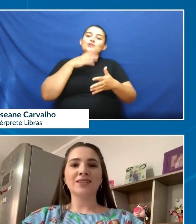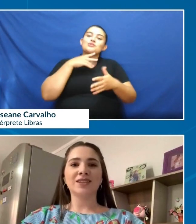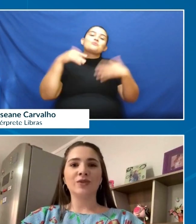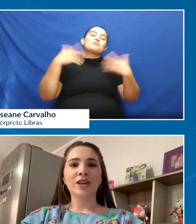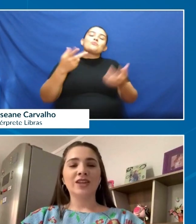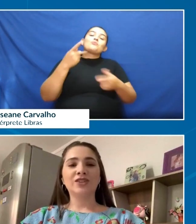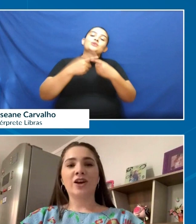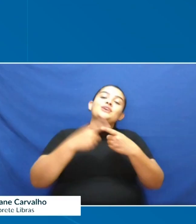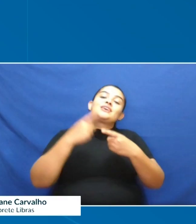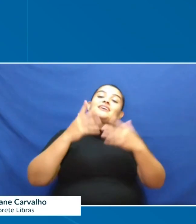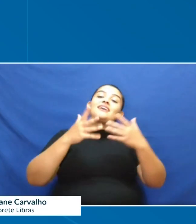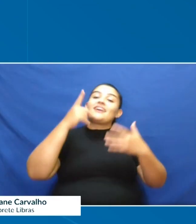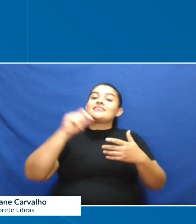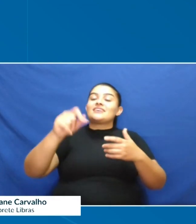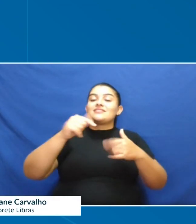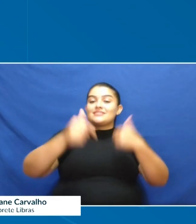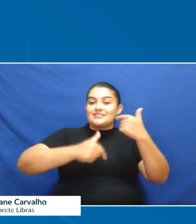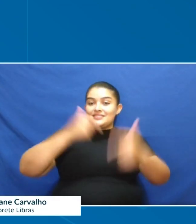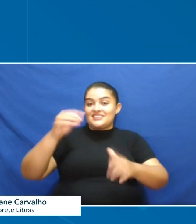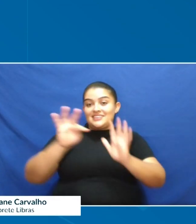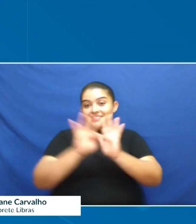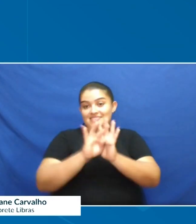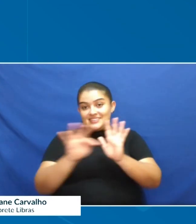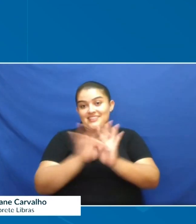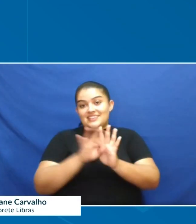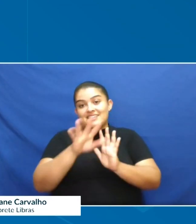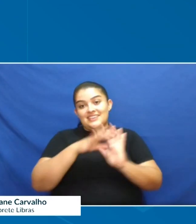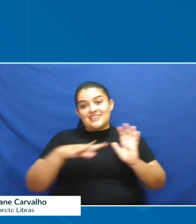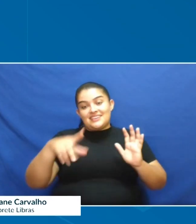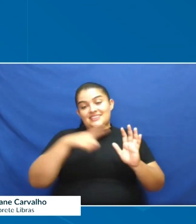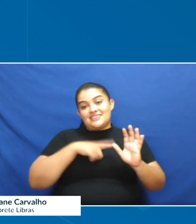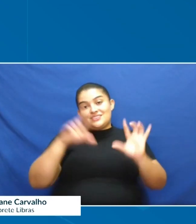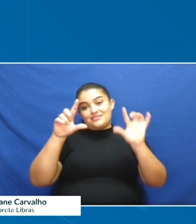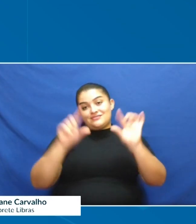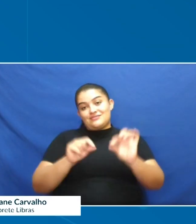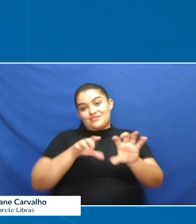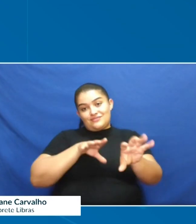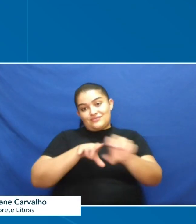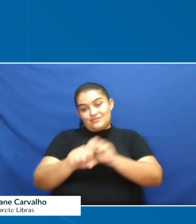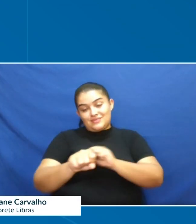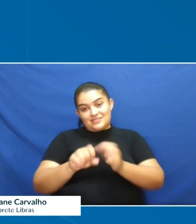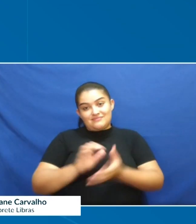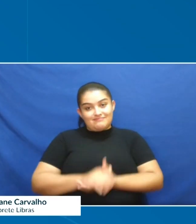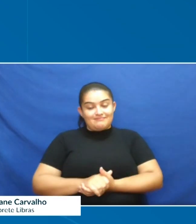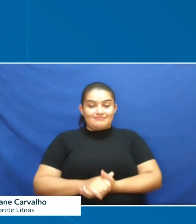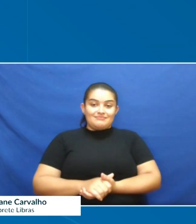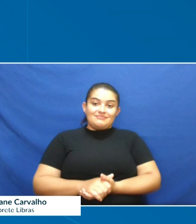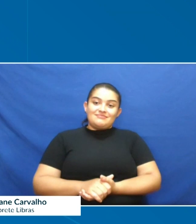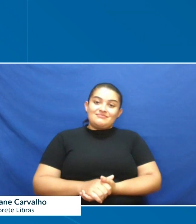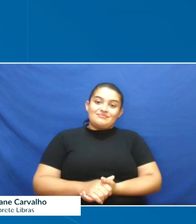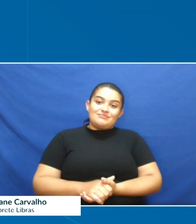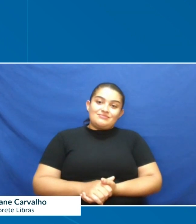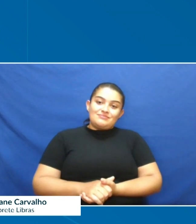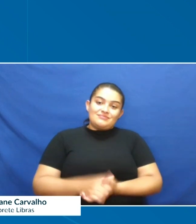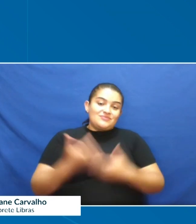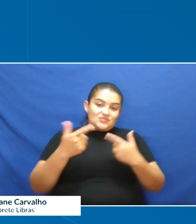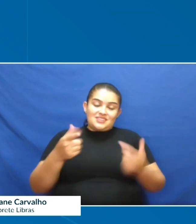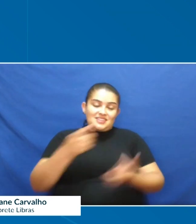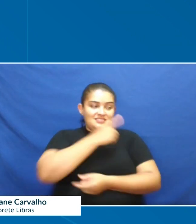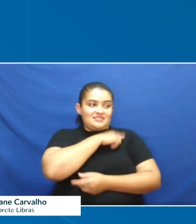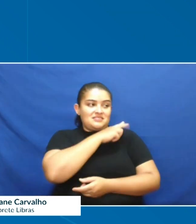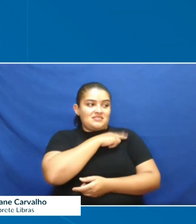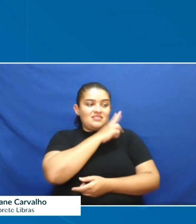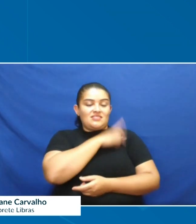a operação, e geralmente a operação ela tem baixo grau de educação, né? Assim, às vezes não tem nem o 2º grau